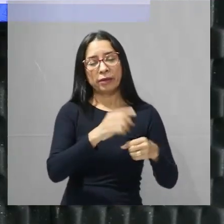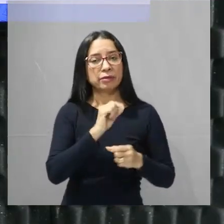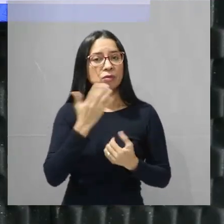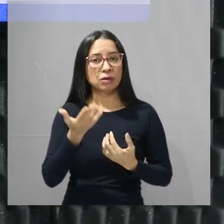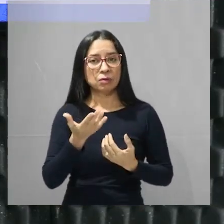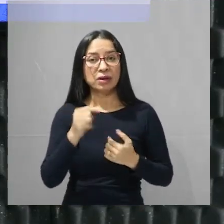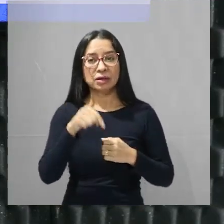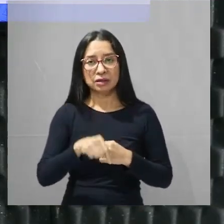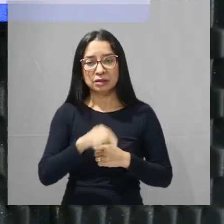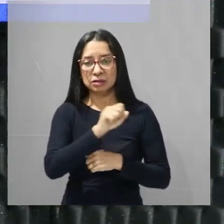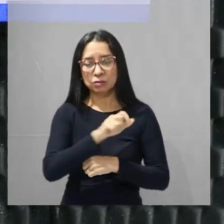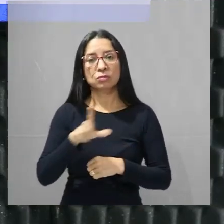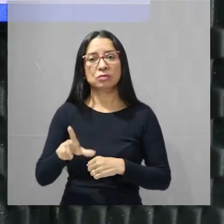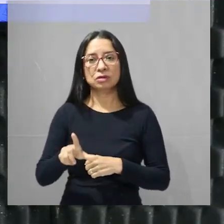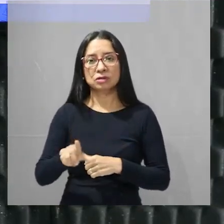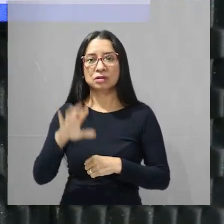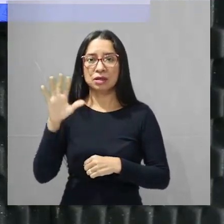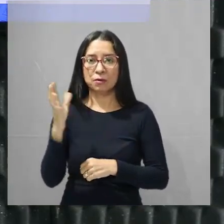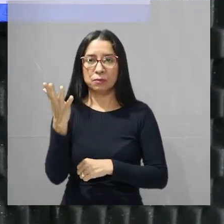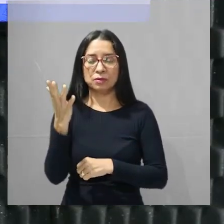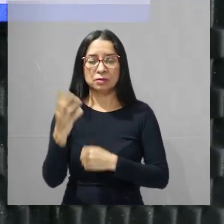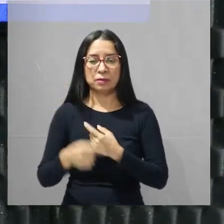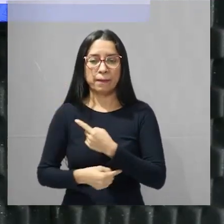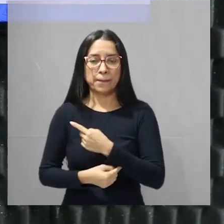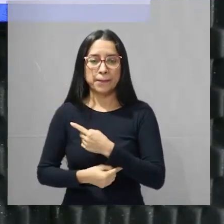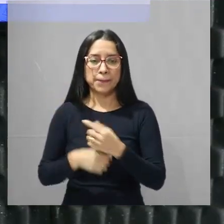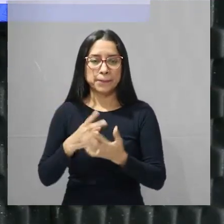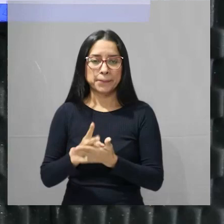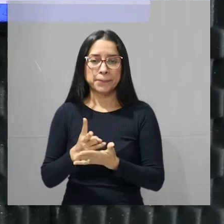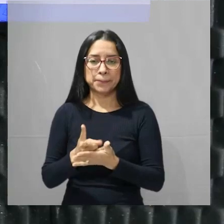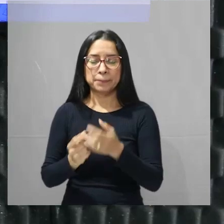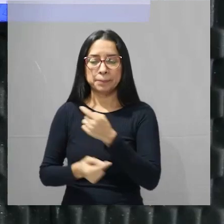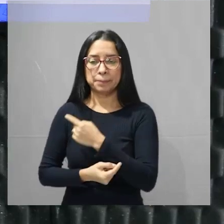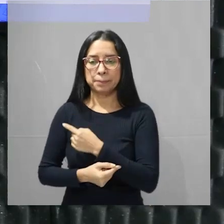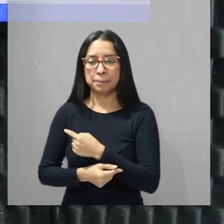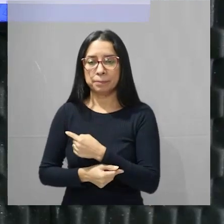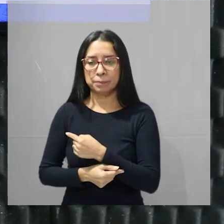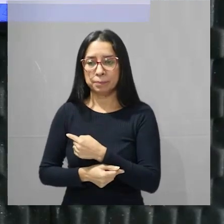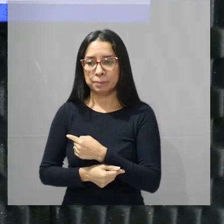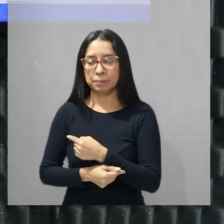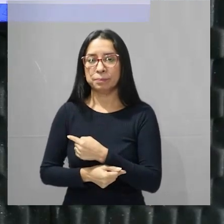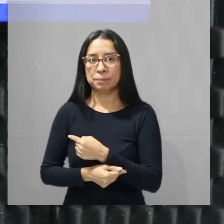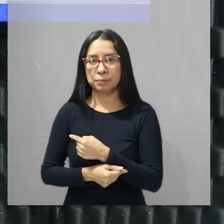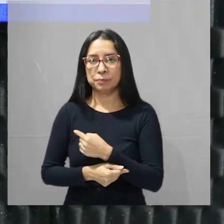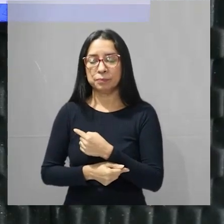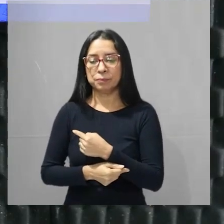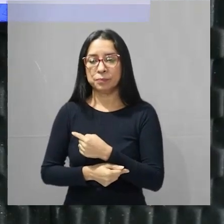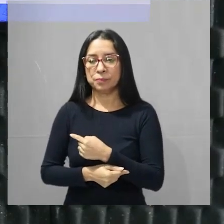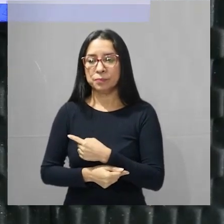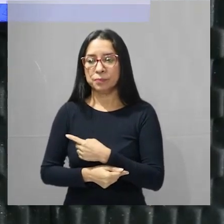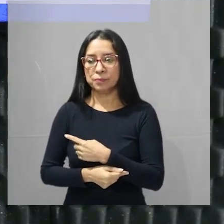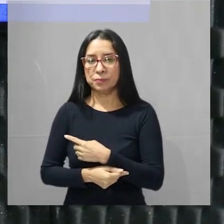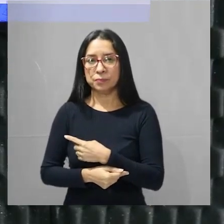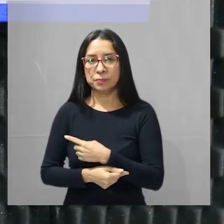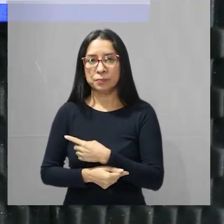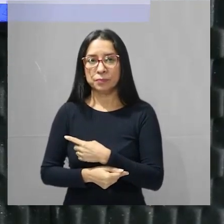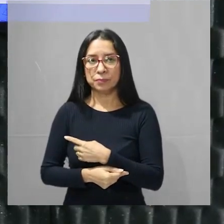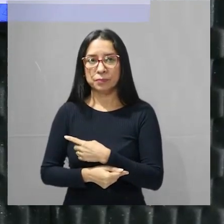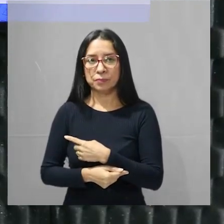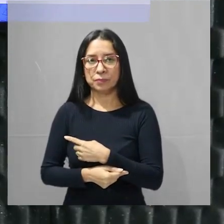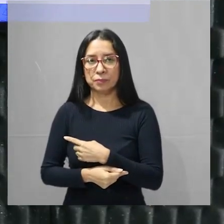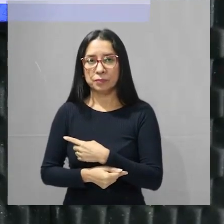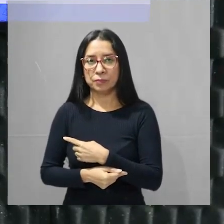Luís acontece, né? Aí ele continua. Esse fenômeno no Brasil é tão intenso que tende a